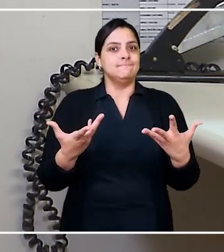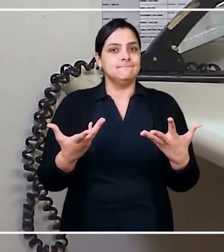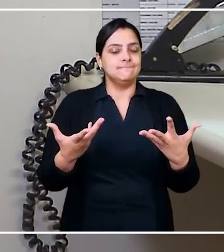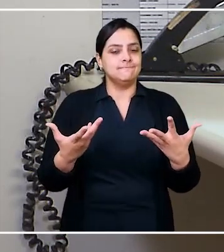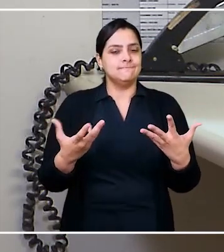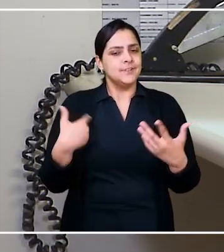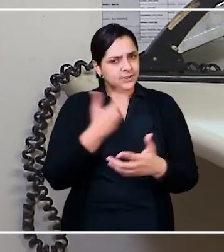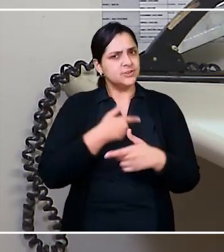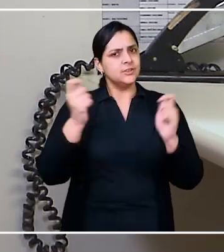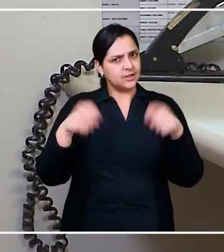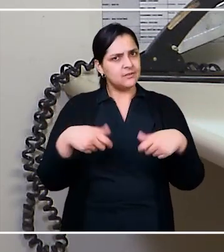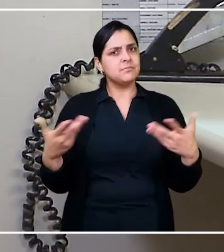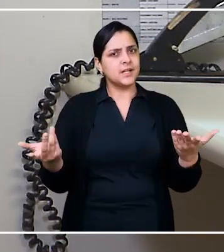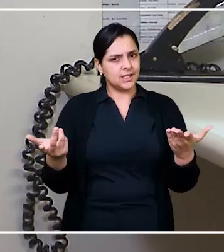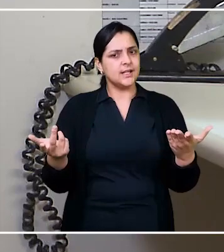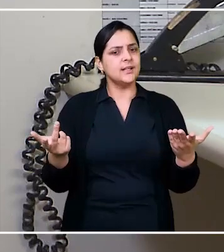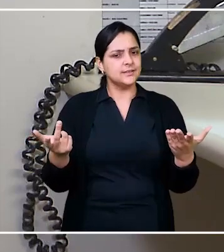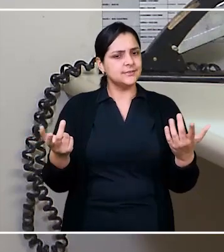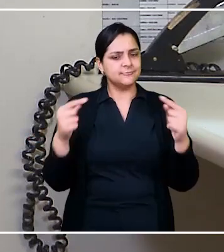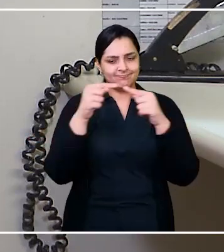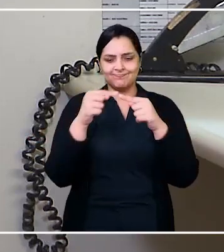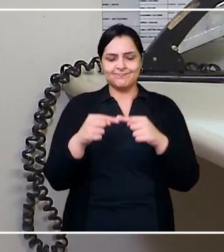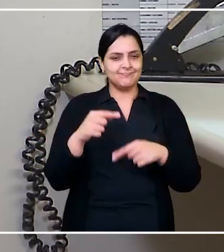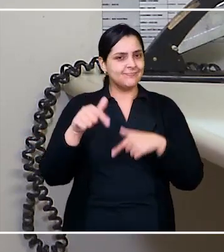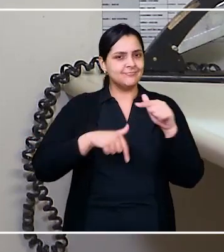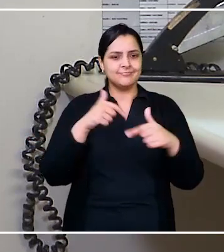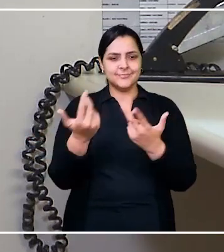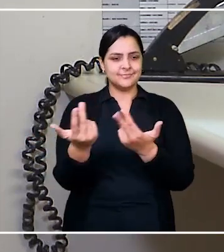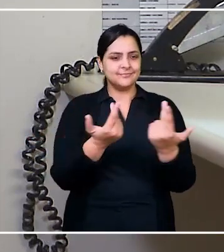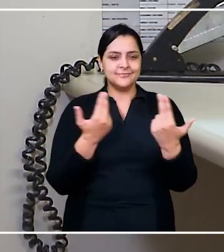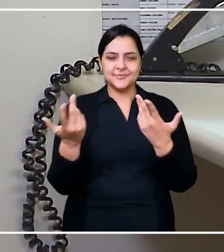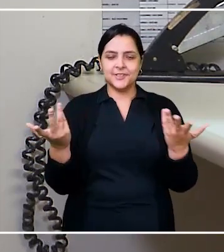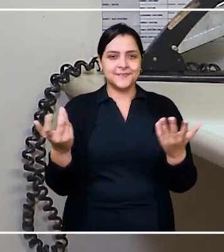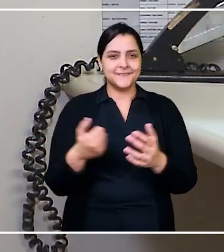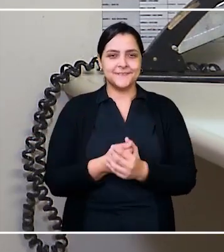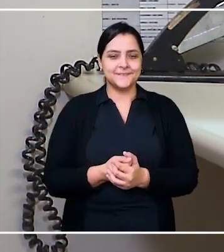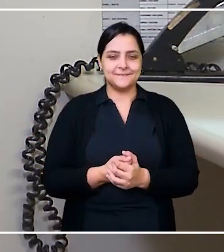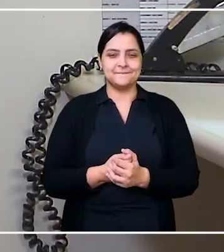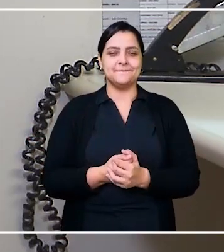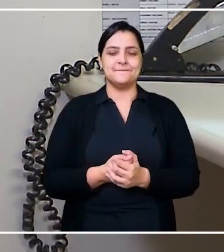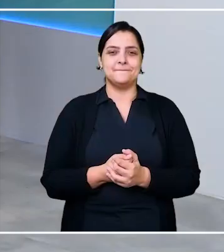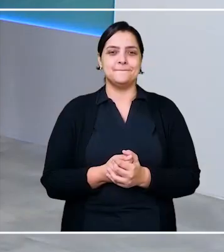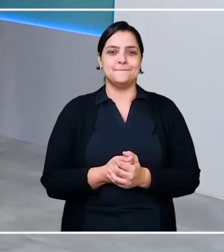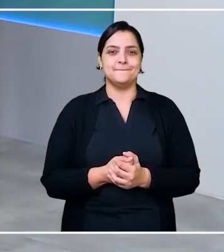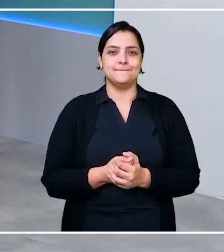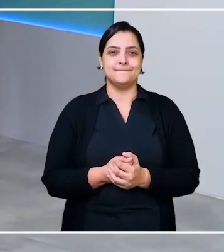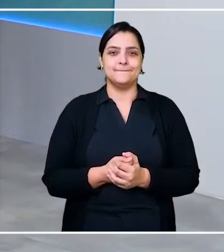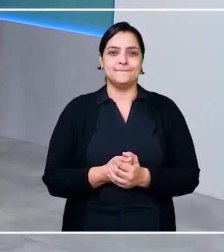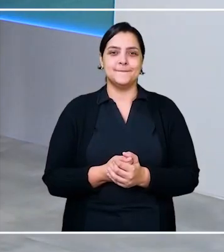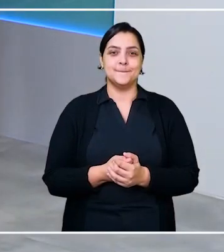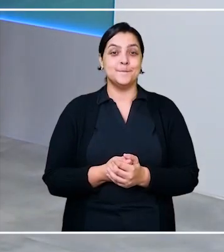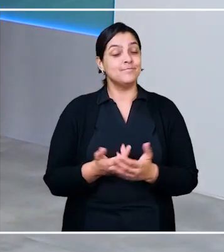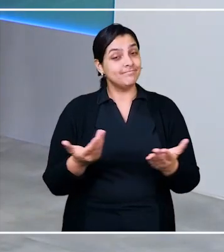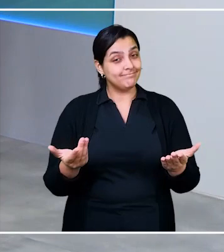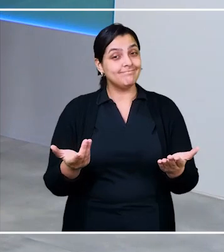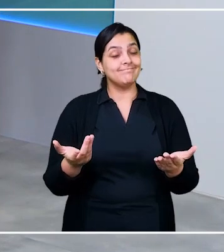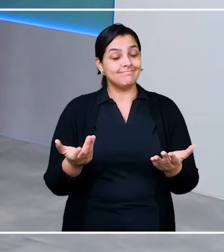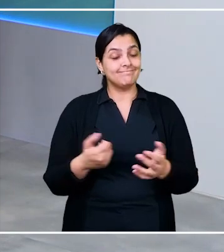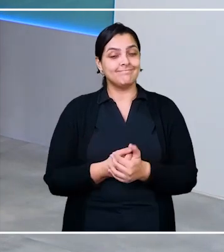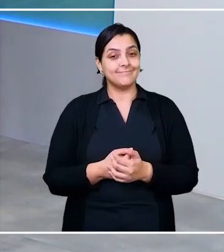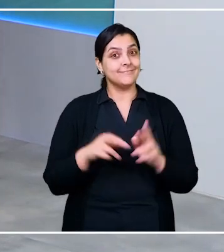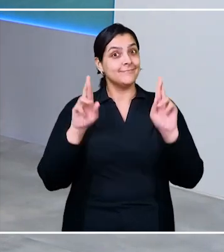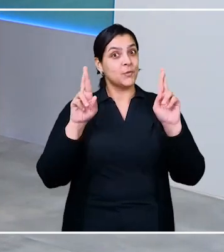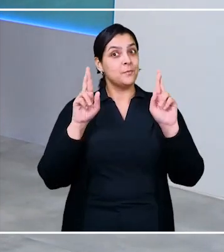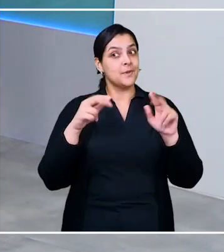gente né que nós somos capazes também de fazer o mesmo trabalho outra pessoa